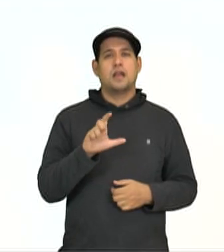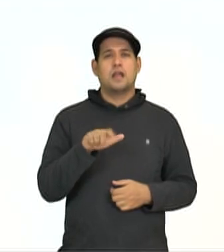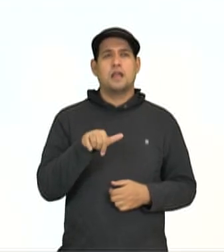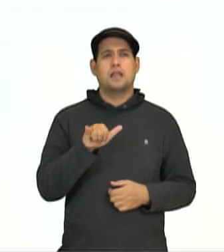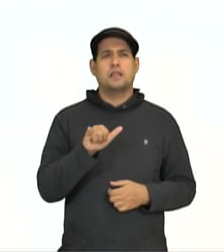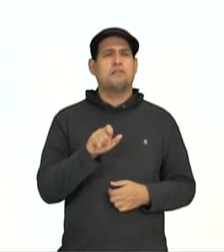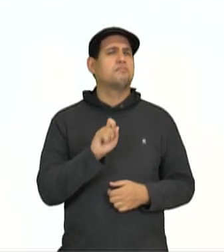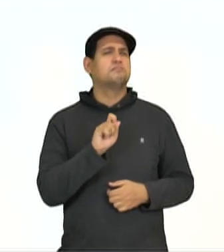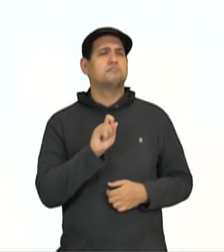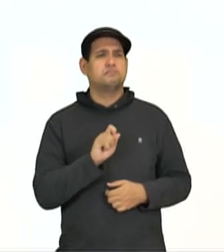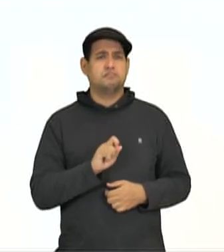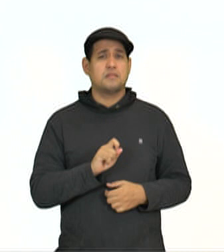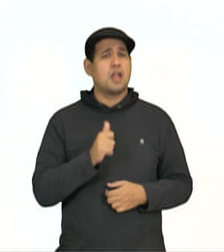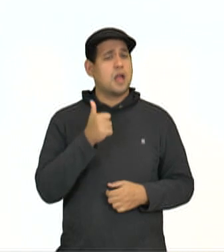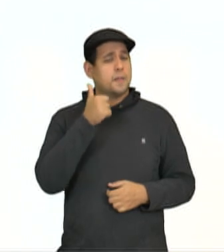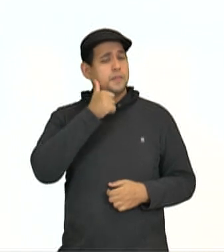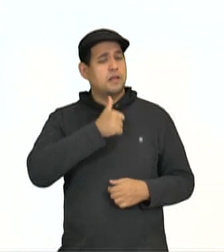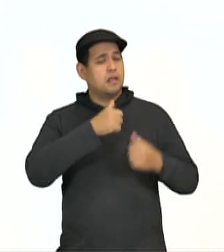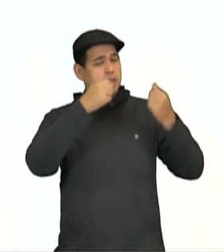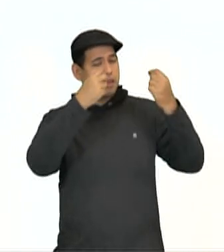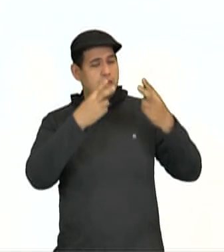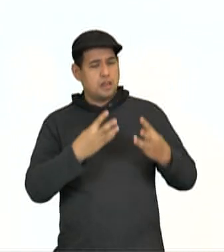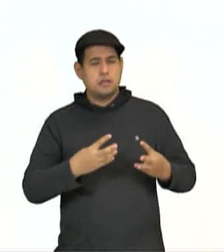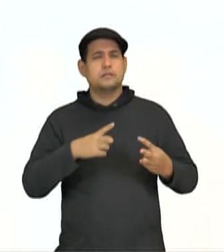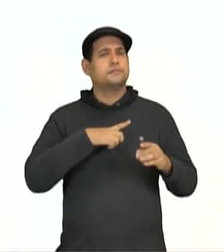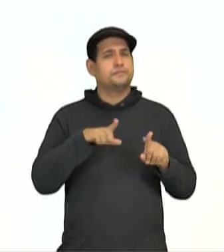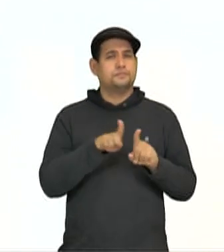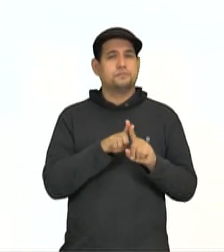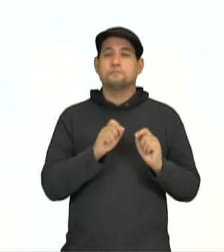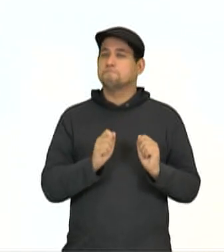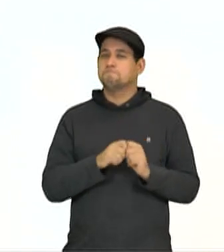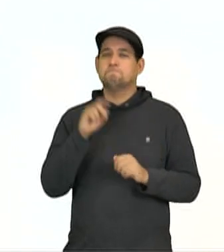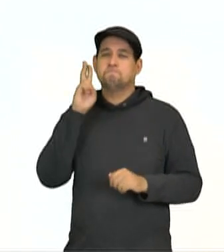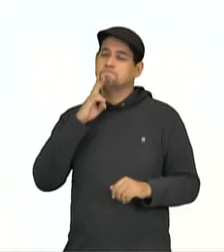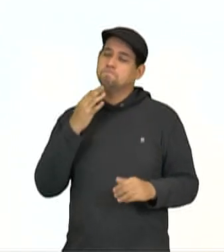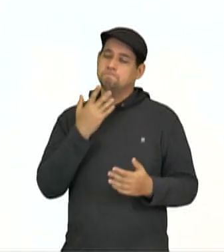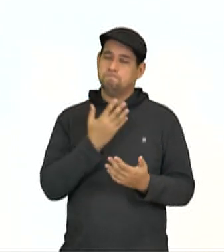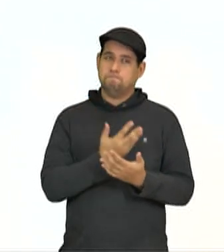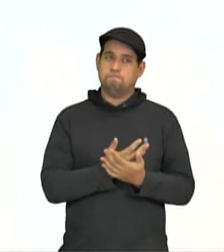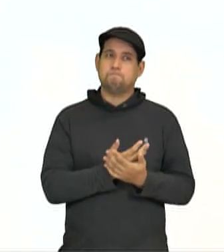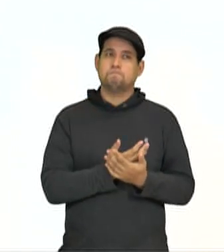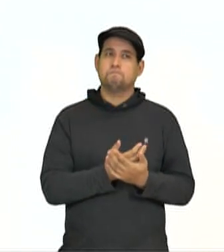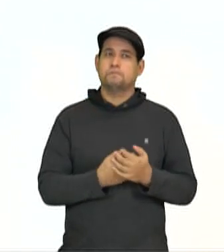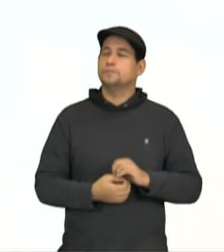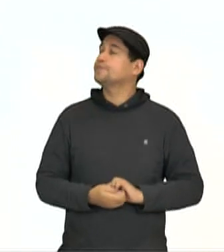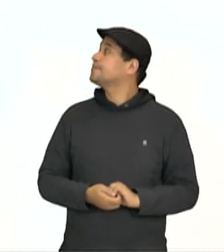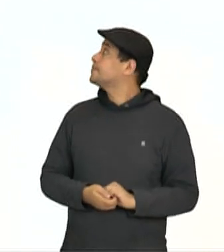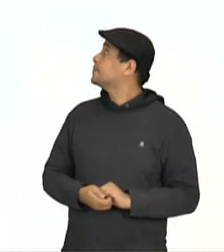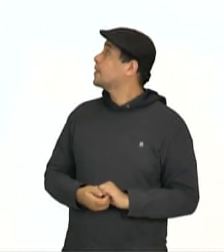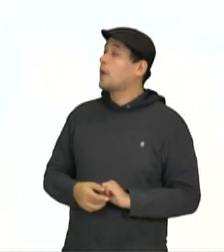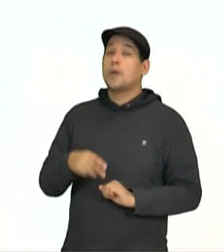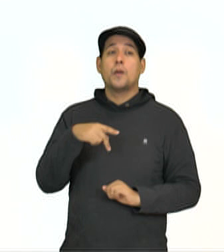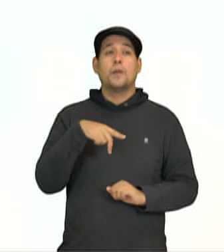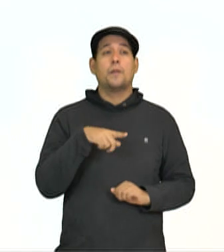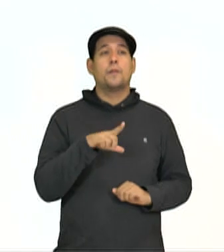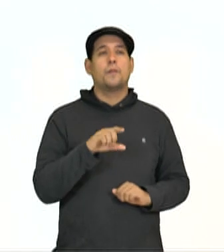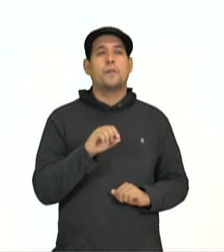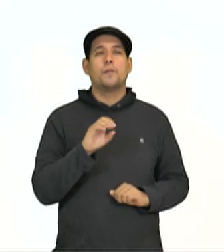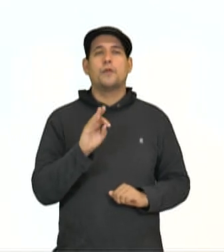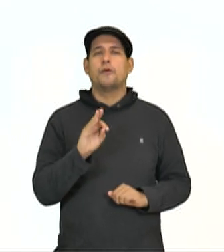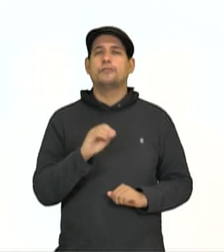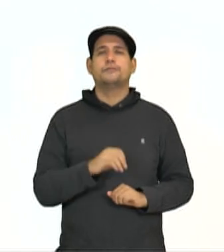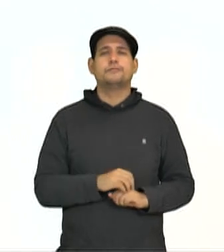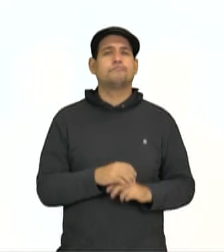seja, ela é integrante, parte da história e também conta. Plot, her career